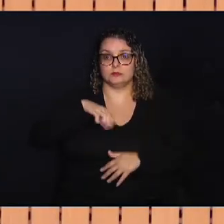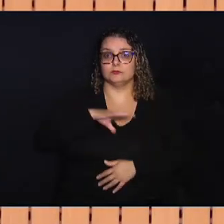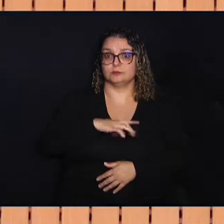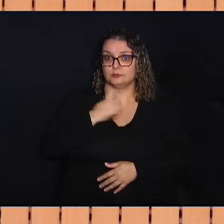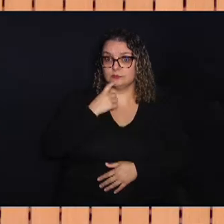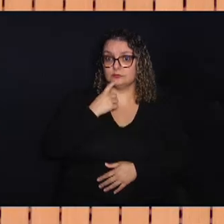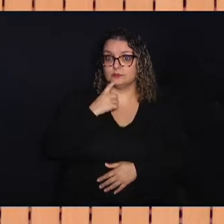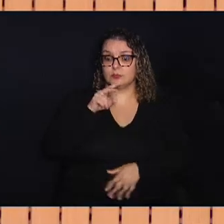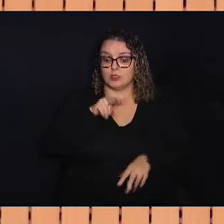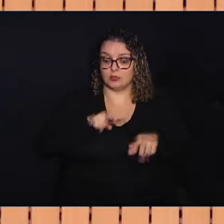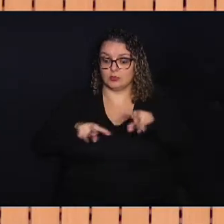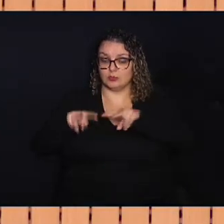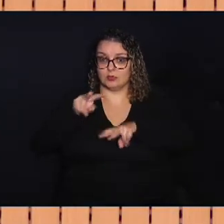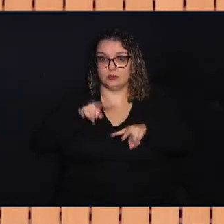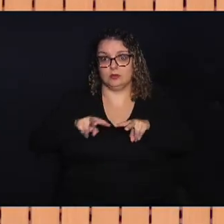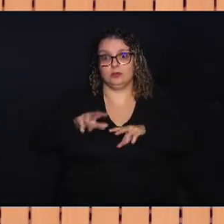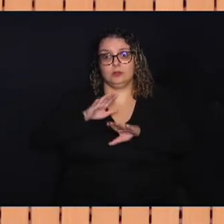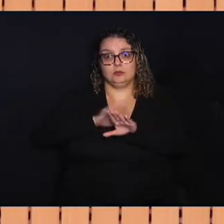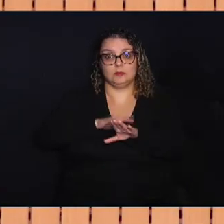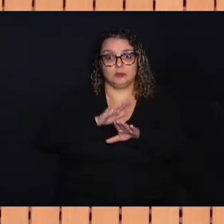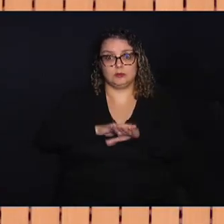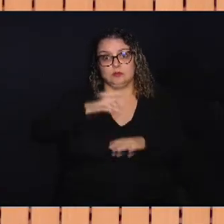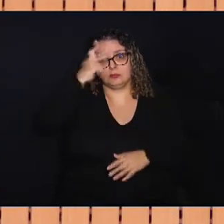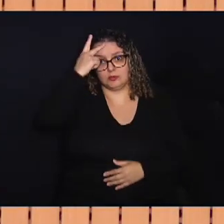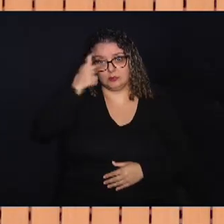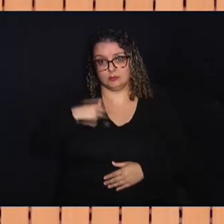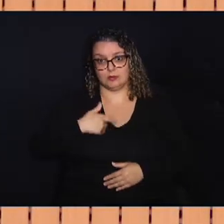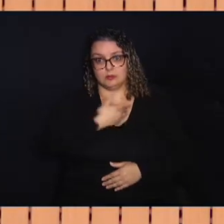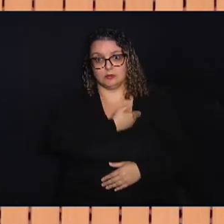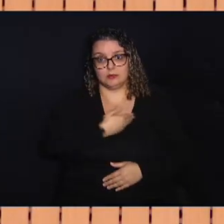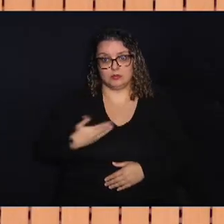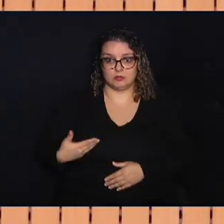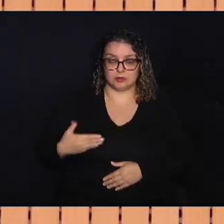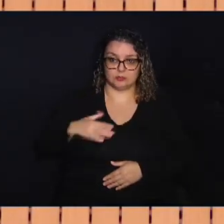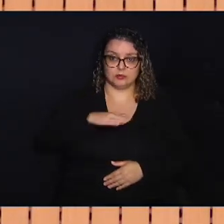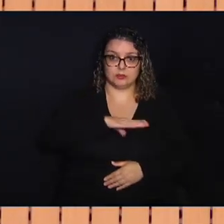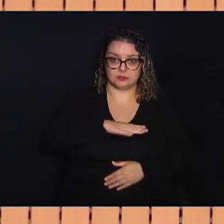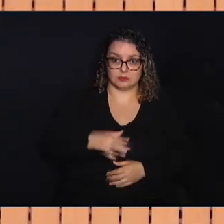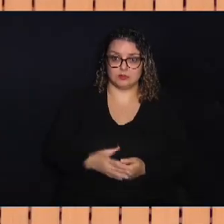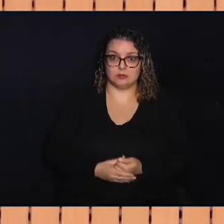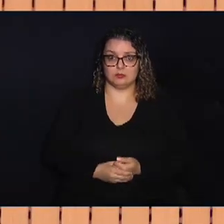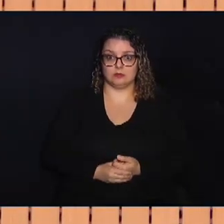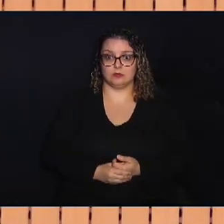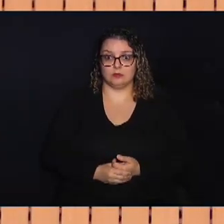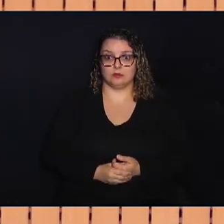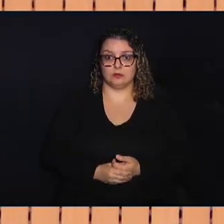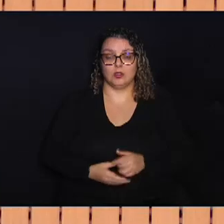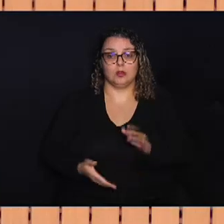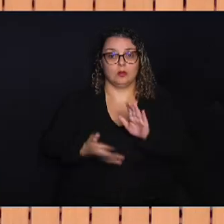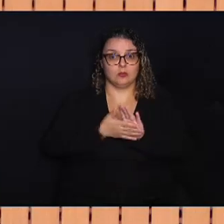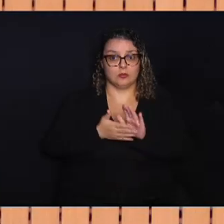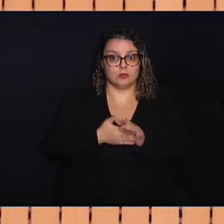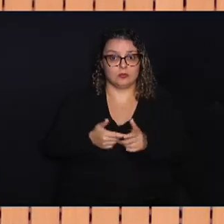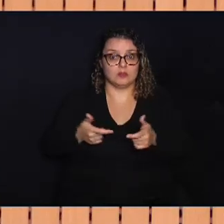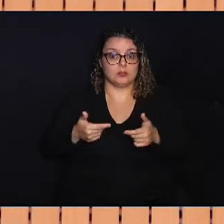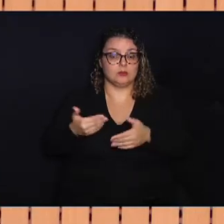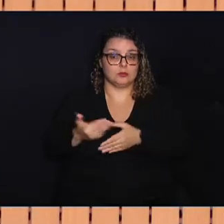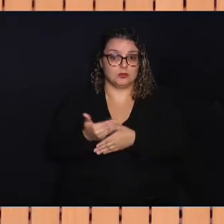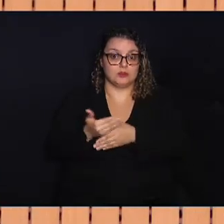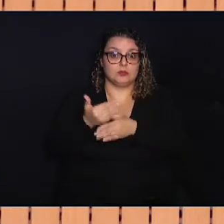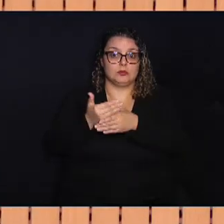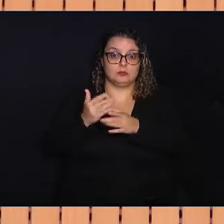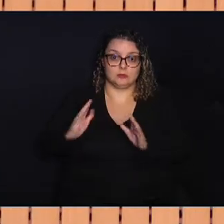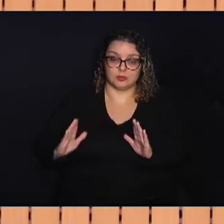e olhando para as ações do próprio governo municipal, que propõe grandes obras para enfrentar